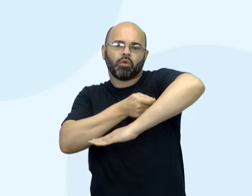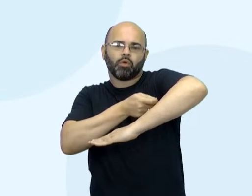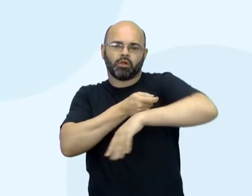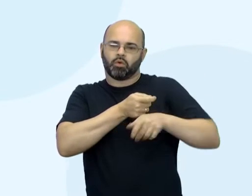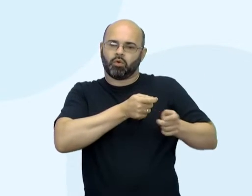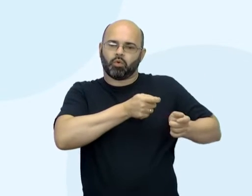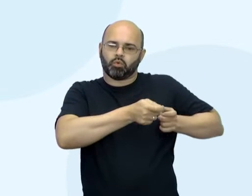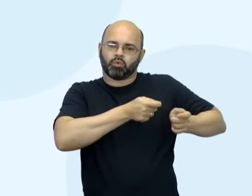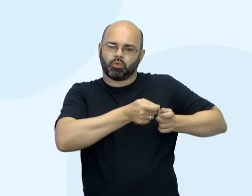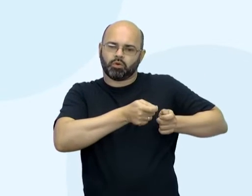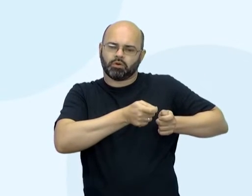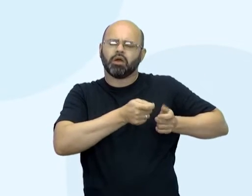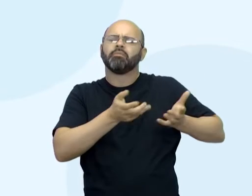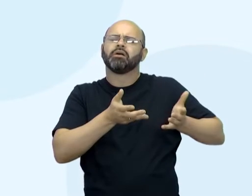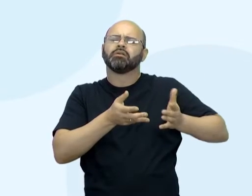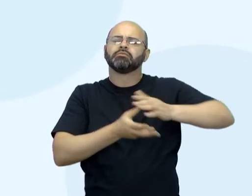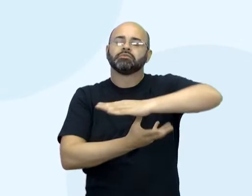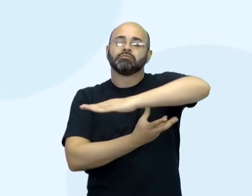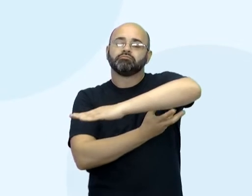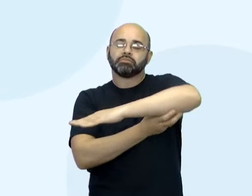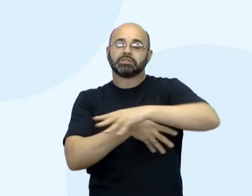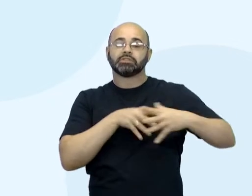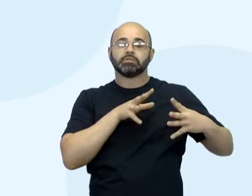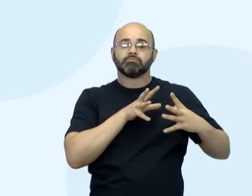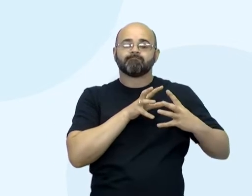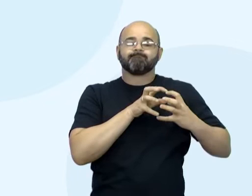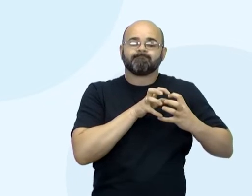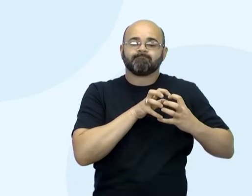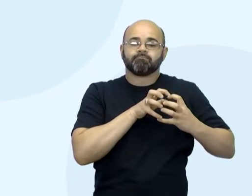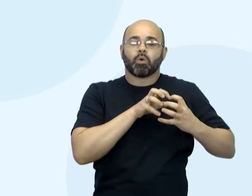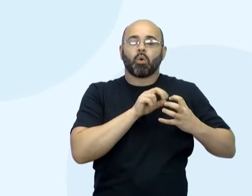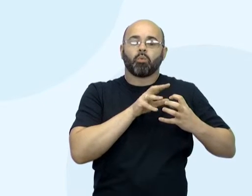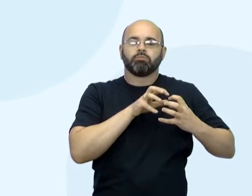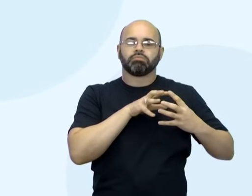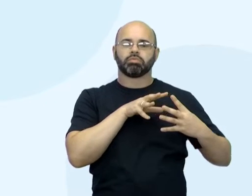músculo contrai e relaxa?